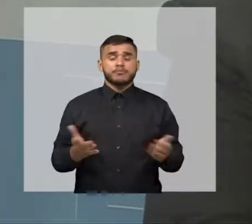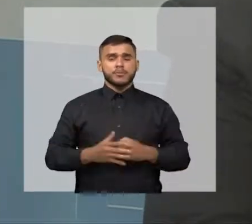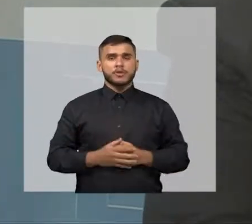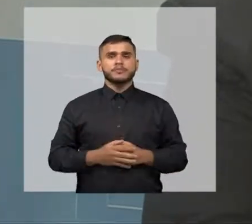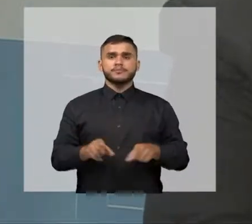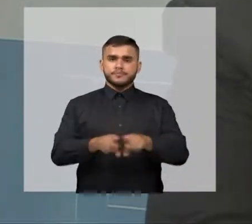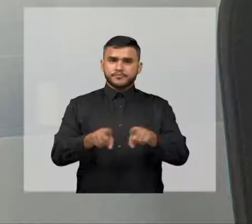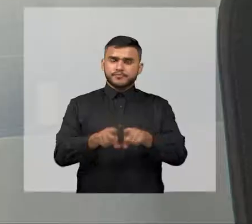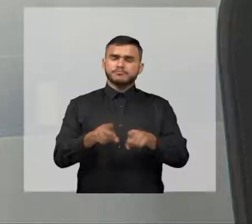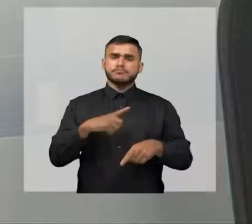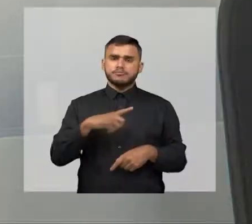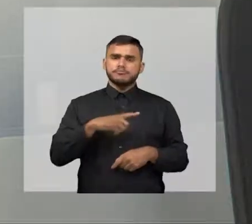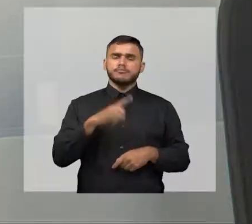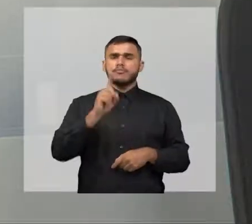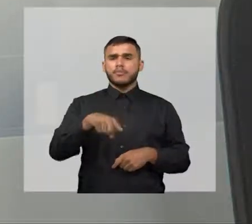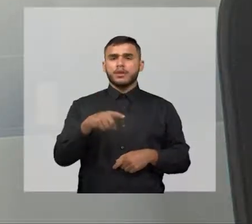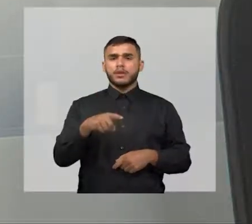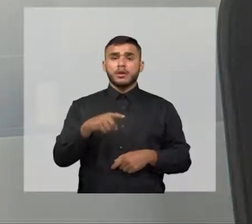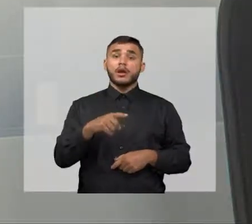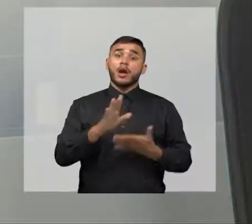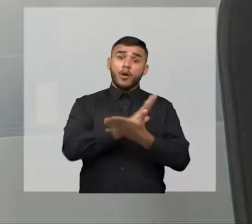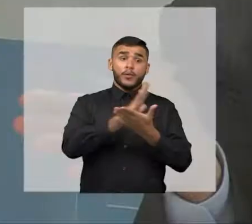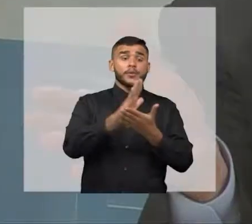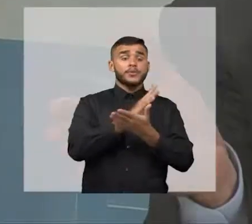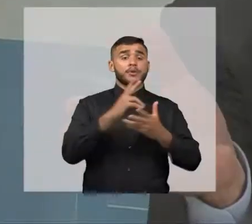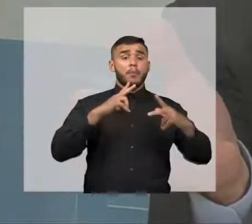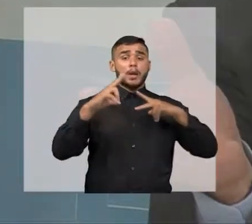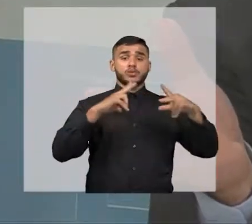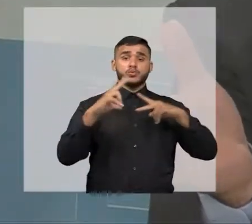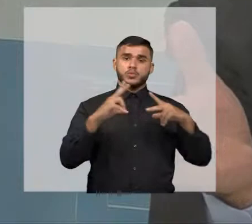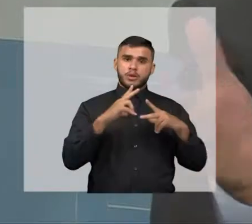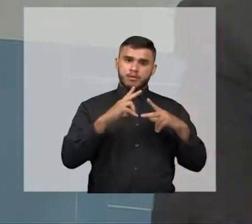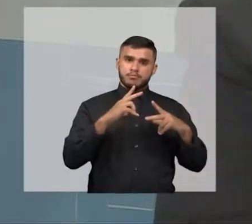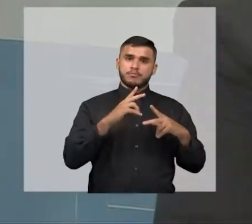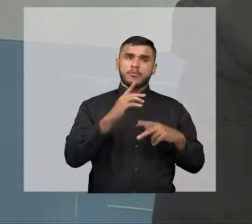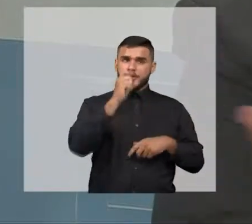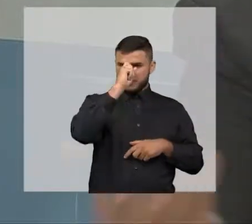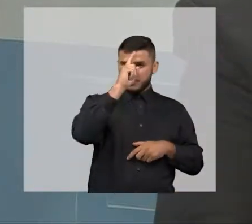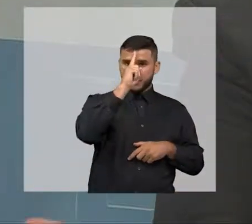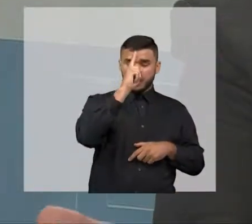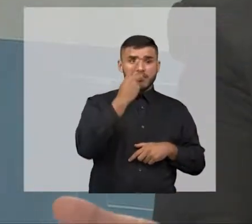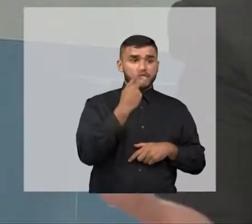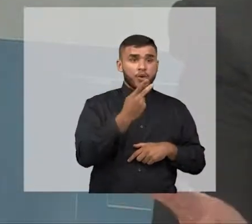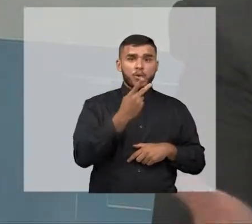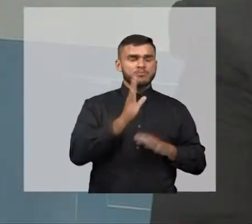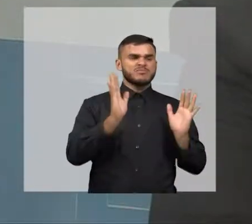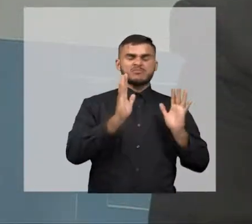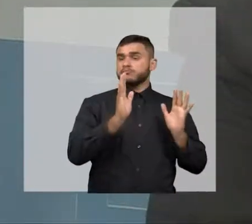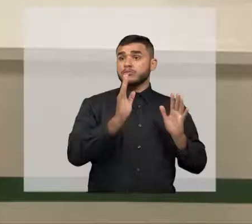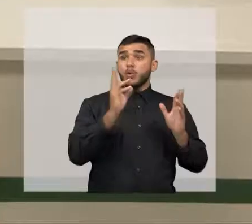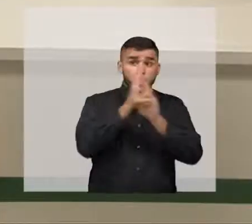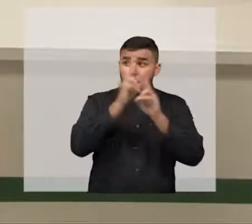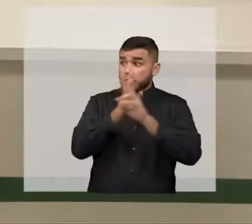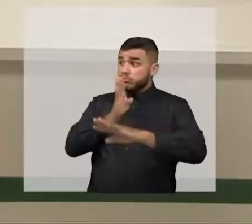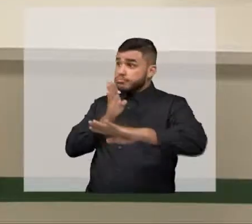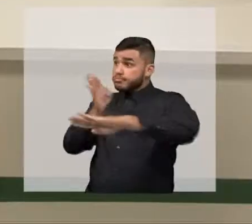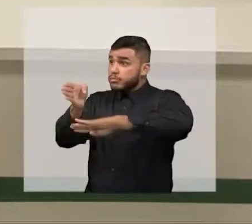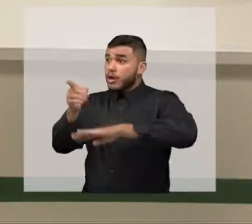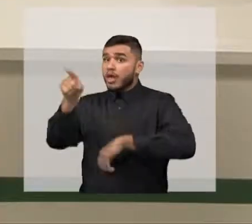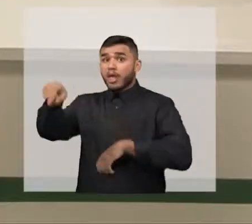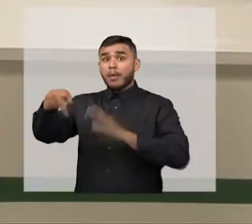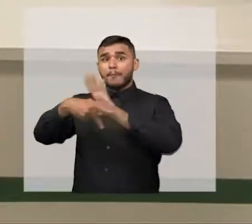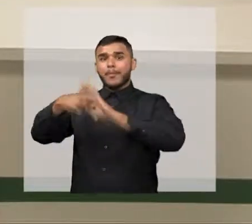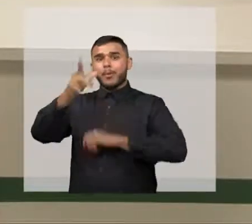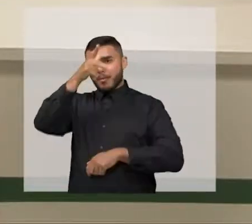rede pública ser atendido na rede, pacientes da rede privada ser atendido pela rede pública e também esse dinheiro não volta para o SUS. Não voltar para o SUS, O SUS.